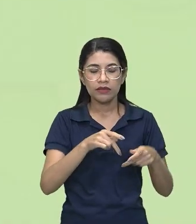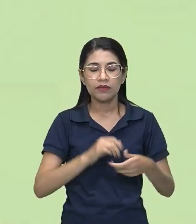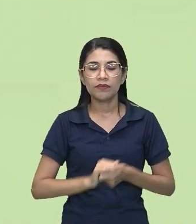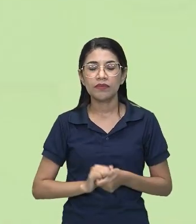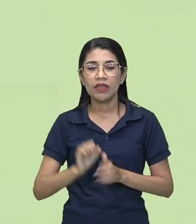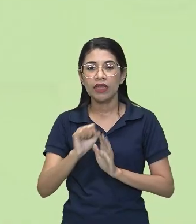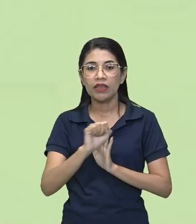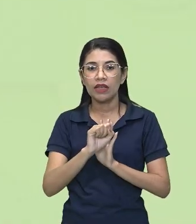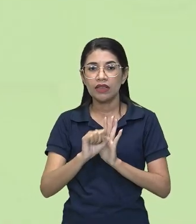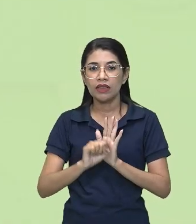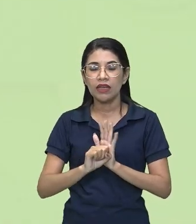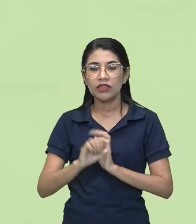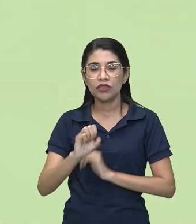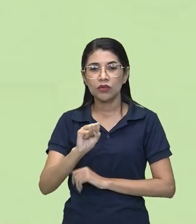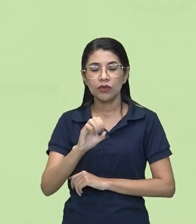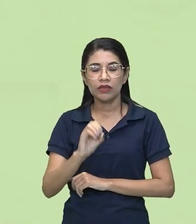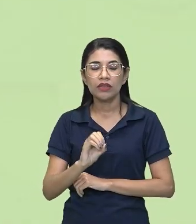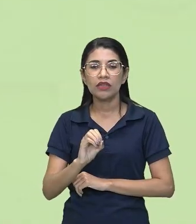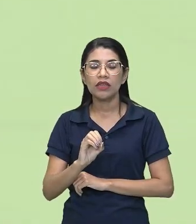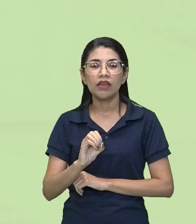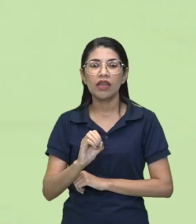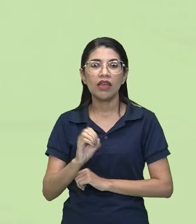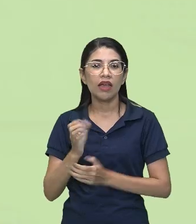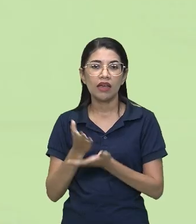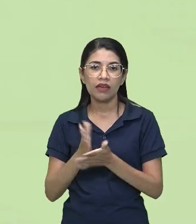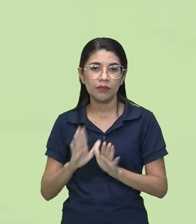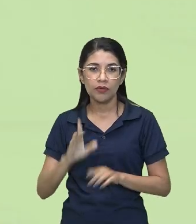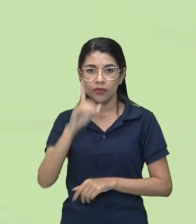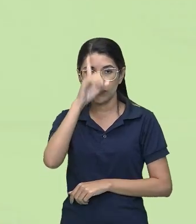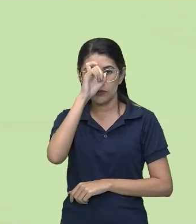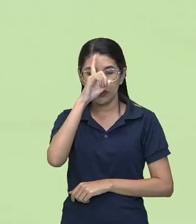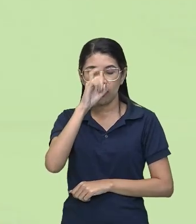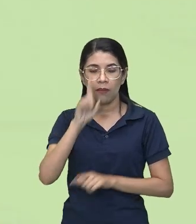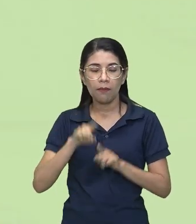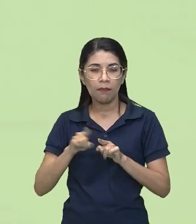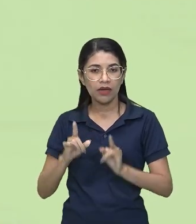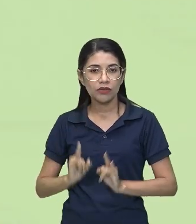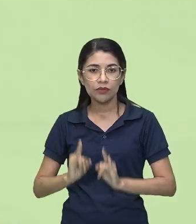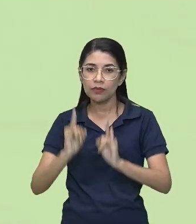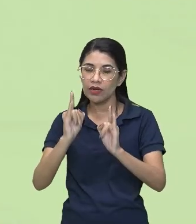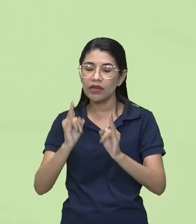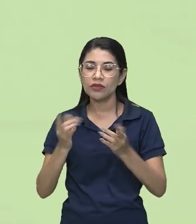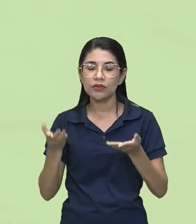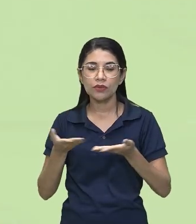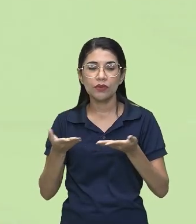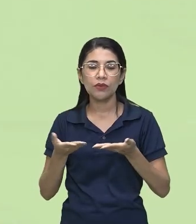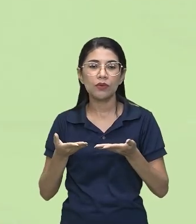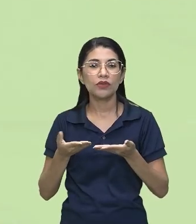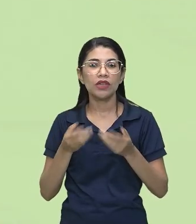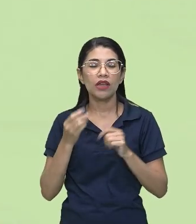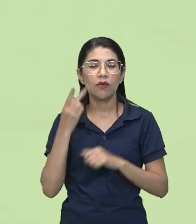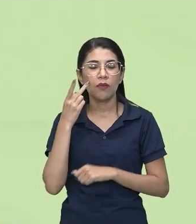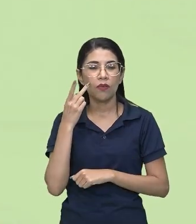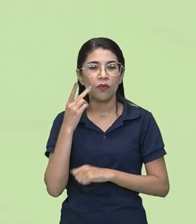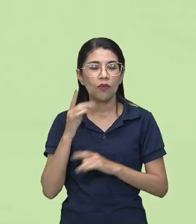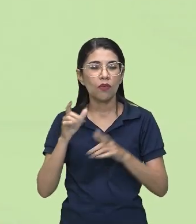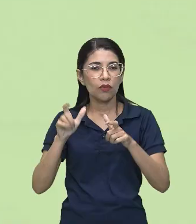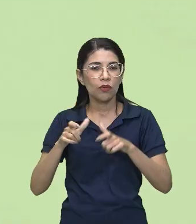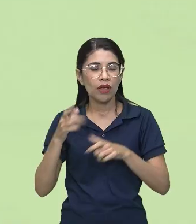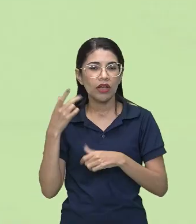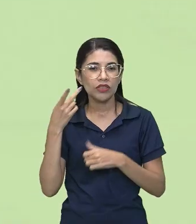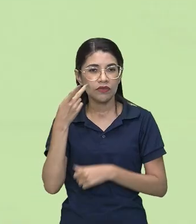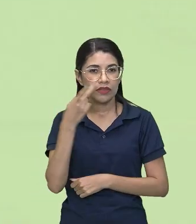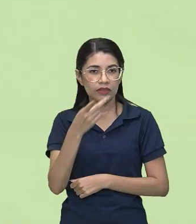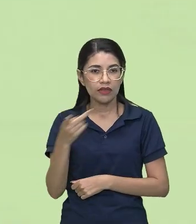80, esse hospital foi desativado e as ruínas de Paricatuba hoje servem como ponto turístico